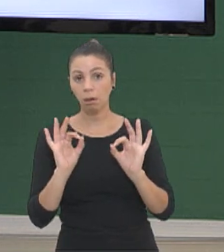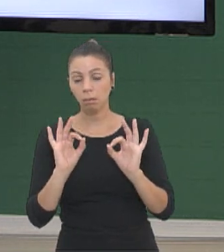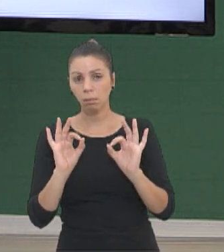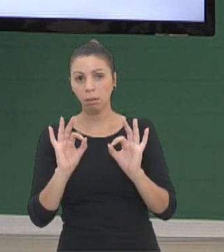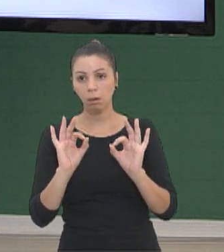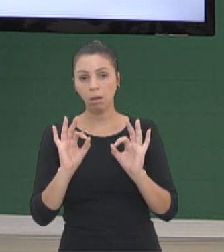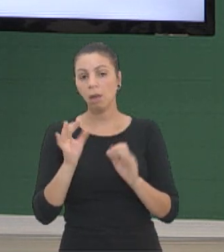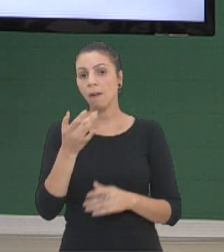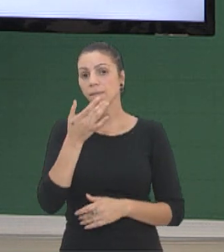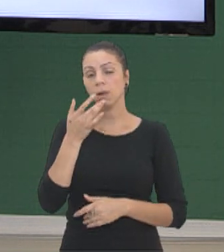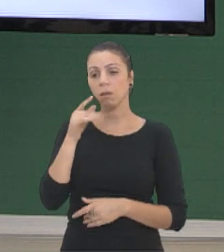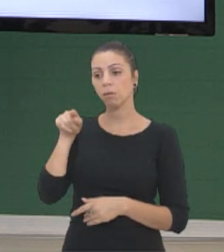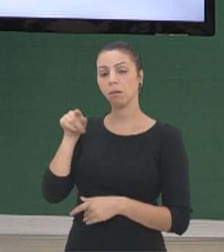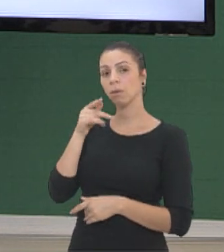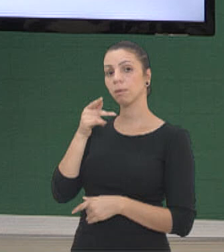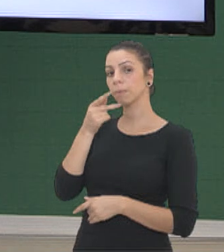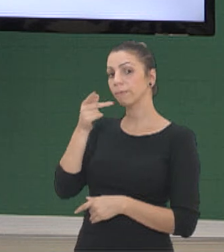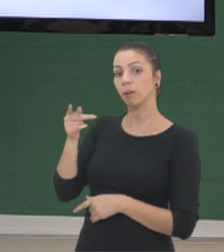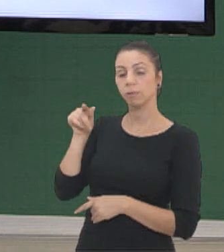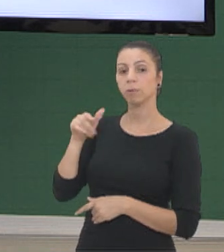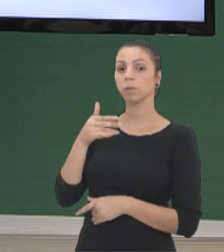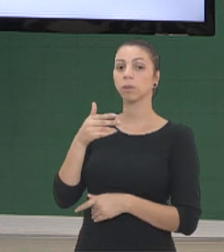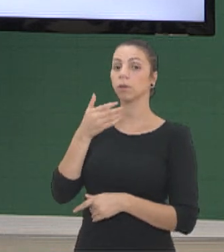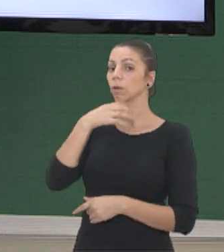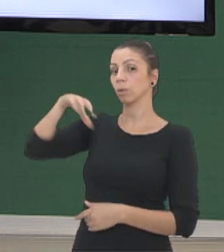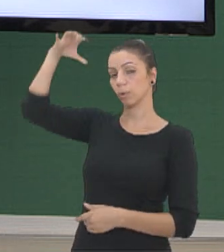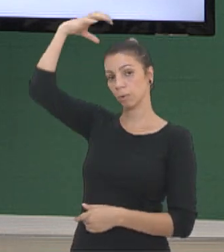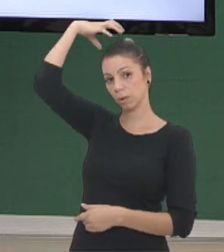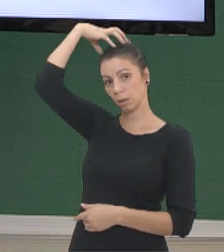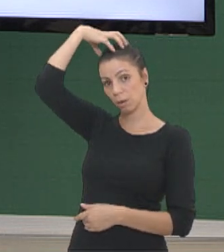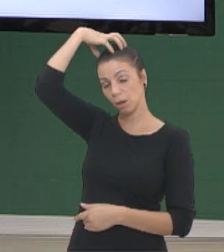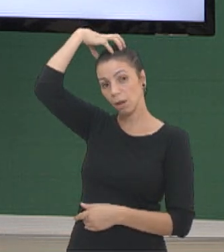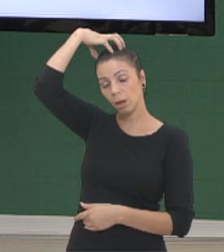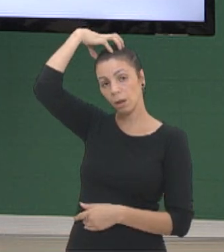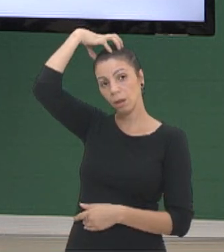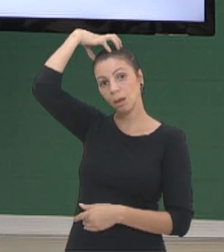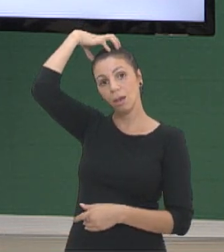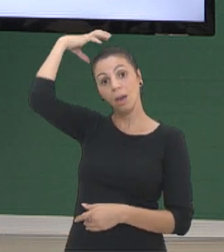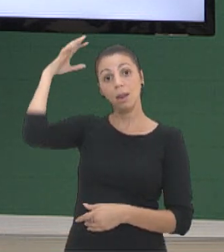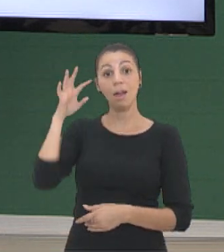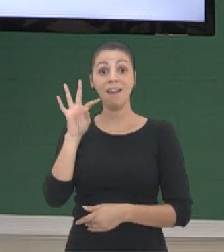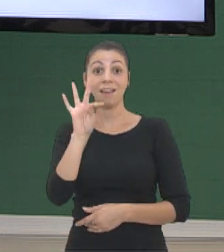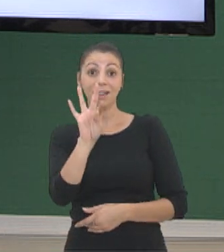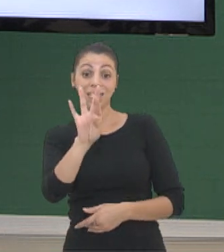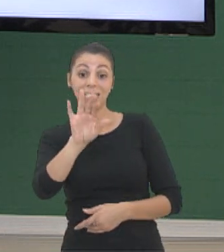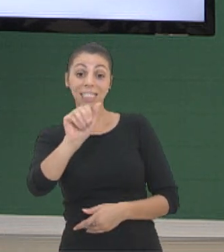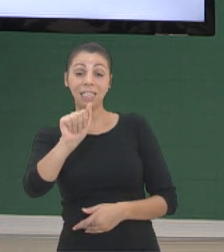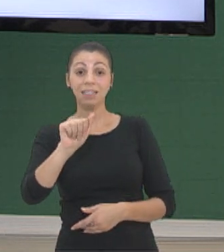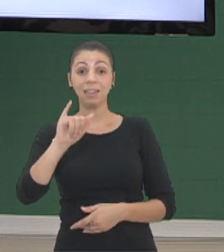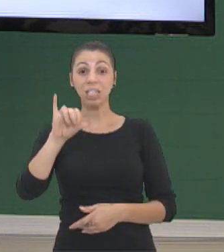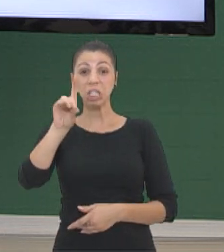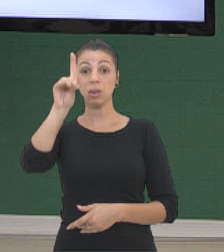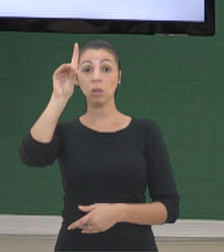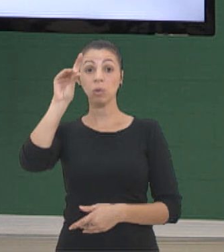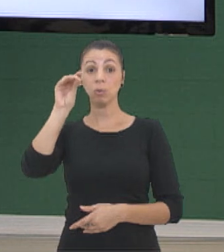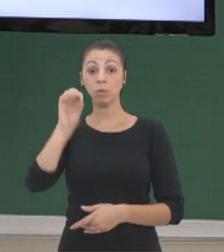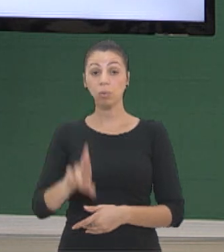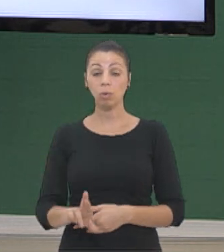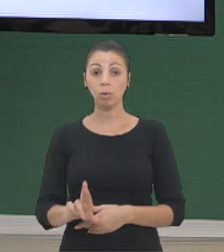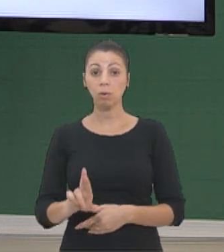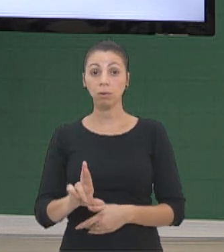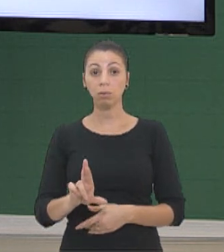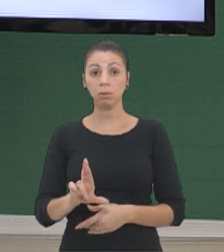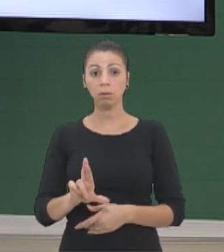alta traição. Os girondinos, a princípio, eram representantes da alta burguesia e